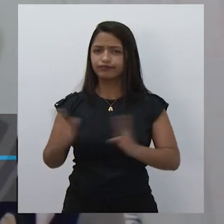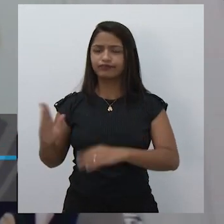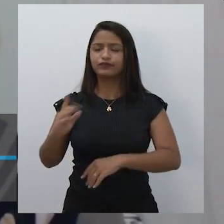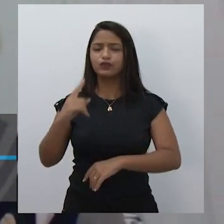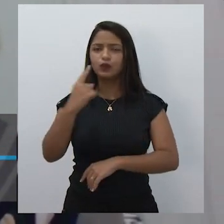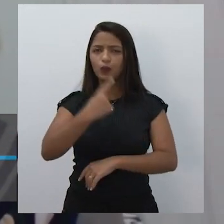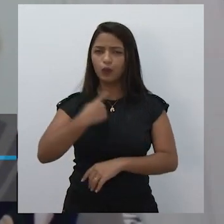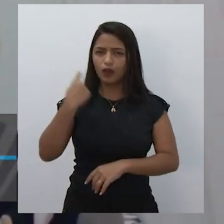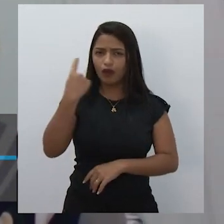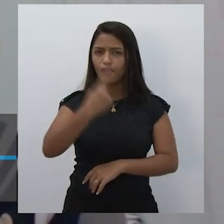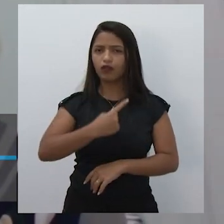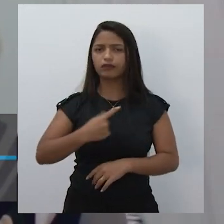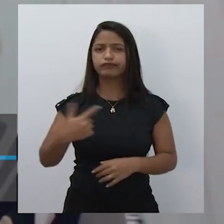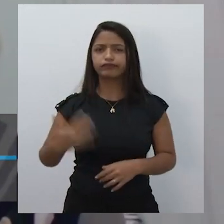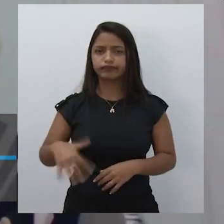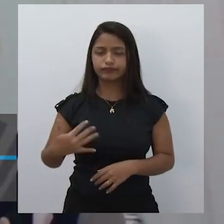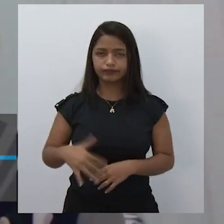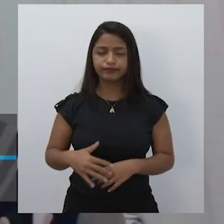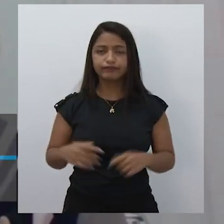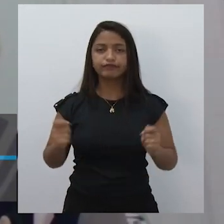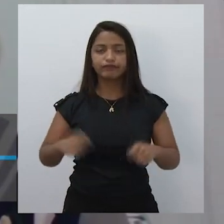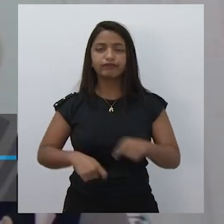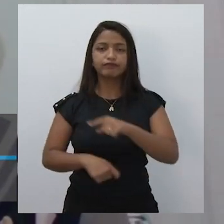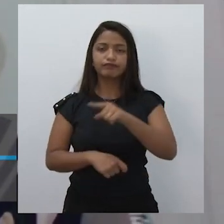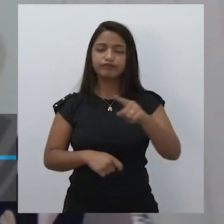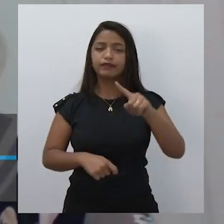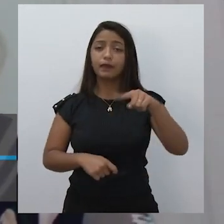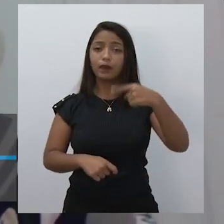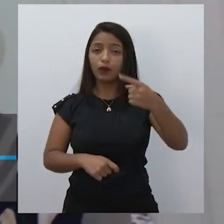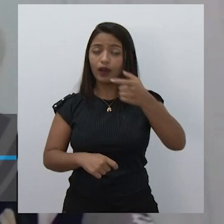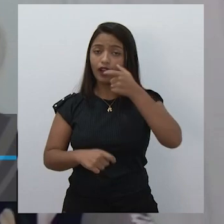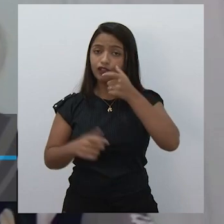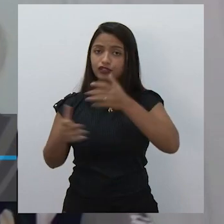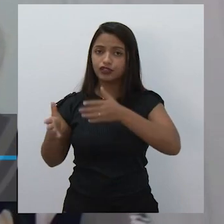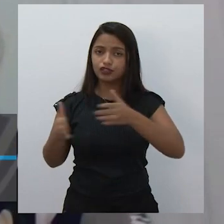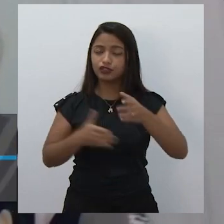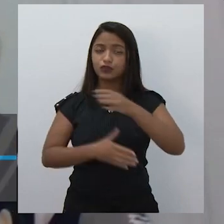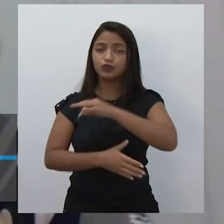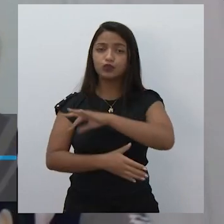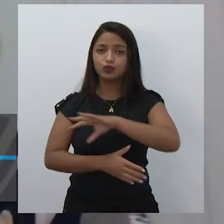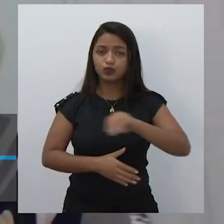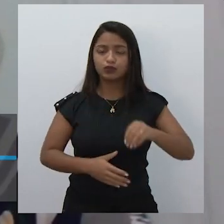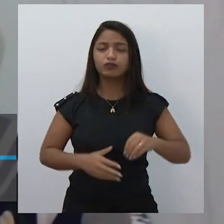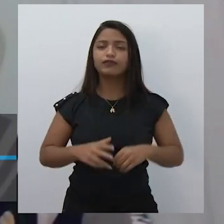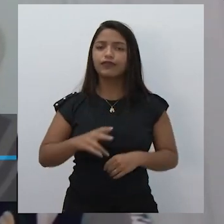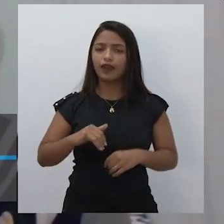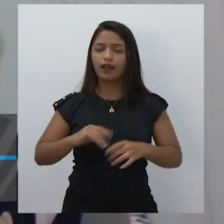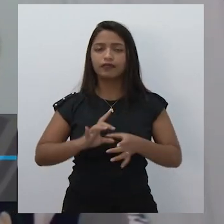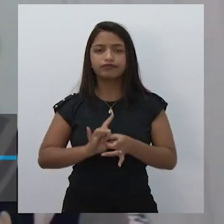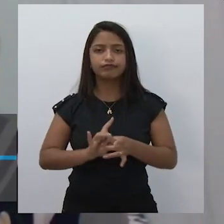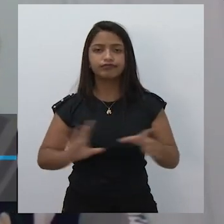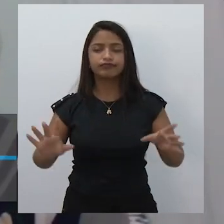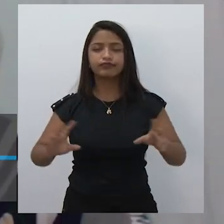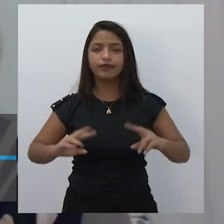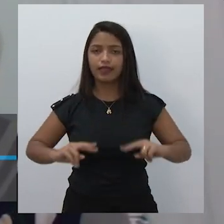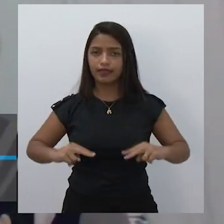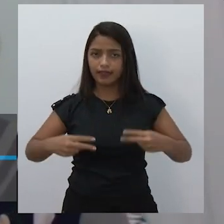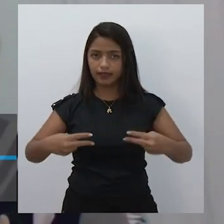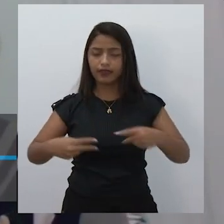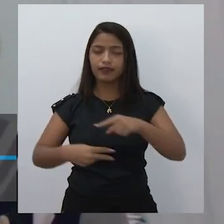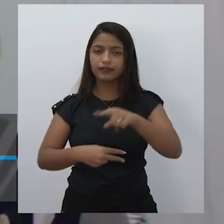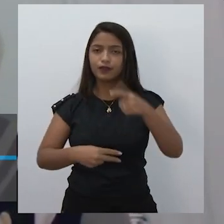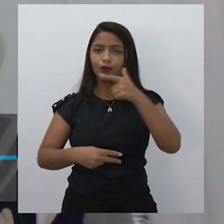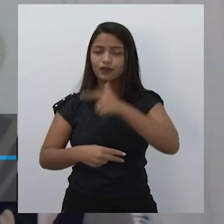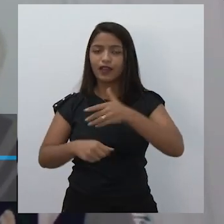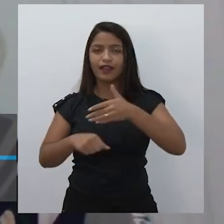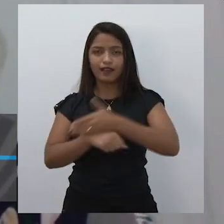vocês escutarem ele na íntegra, posteriormente. O link vai ficar disponível para vocês terem esse acesso,